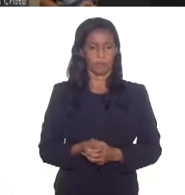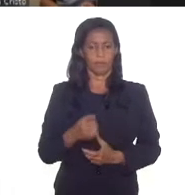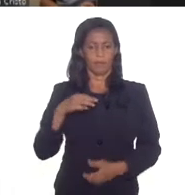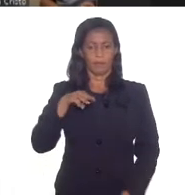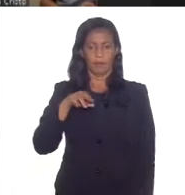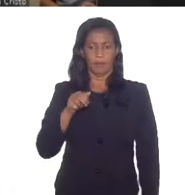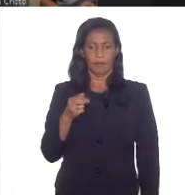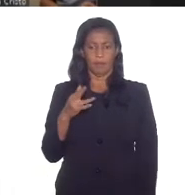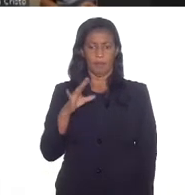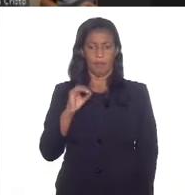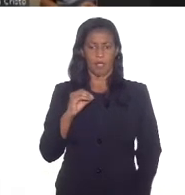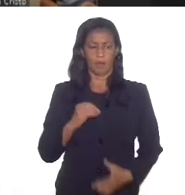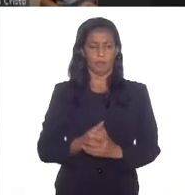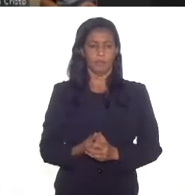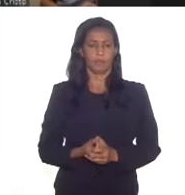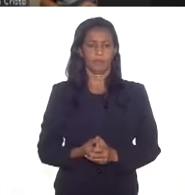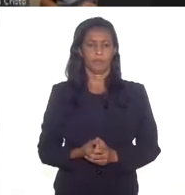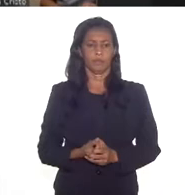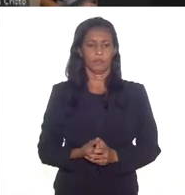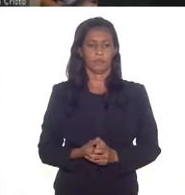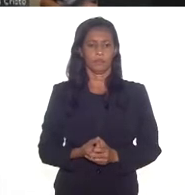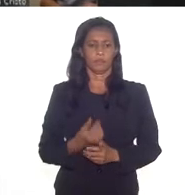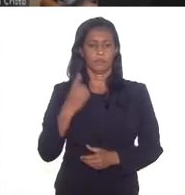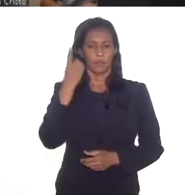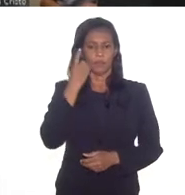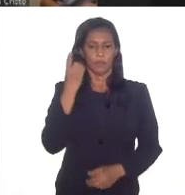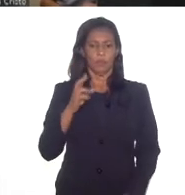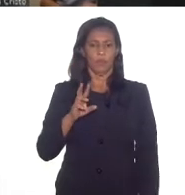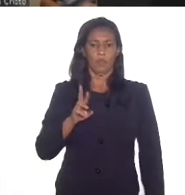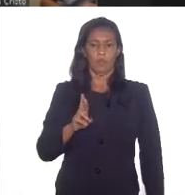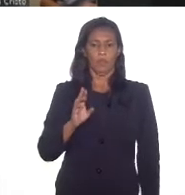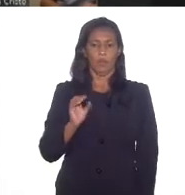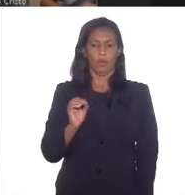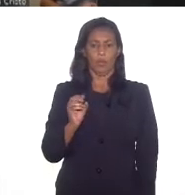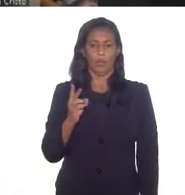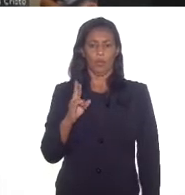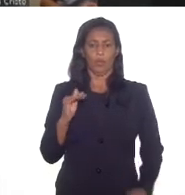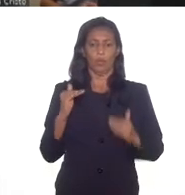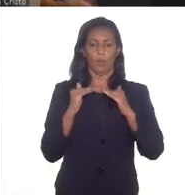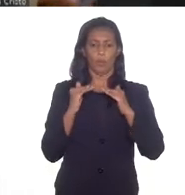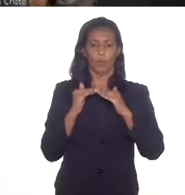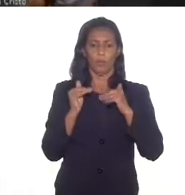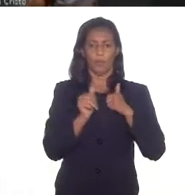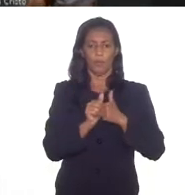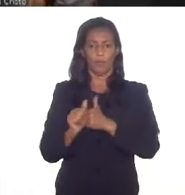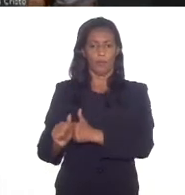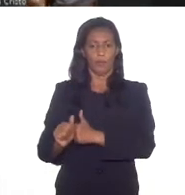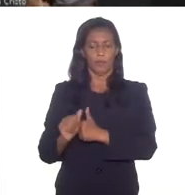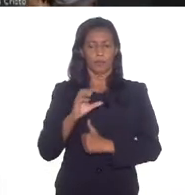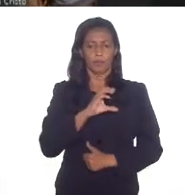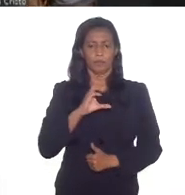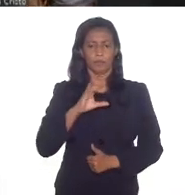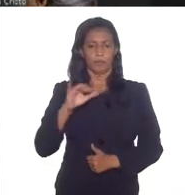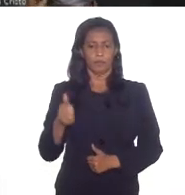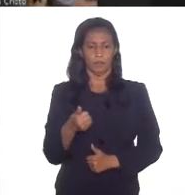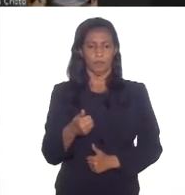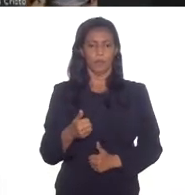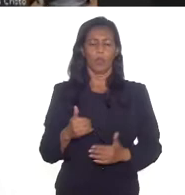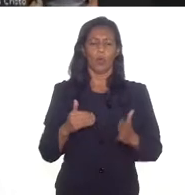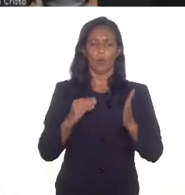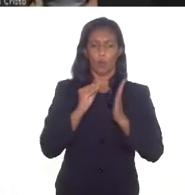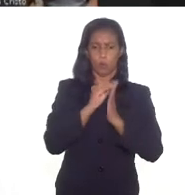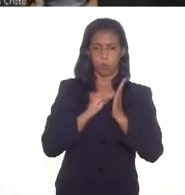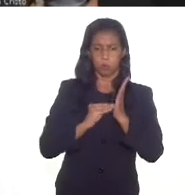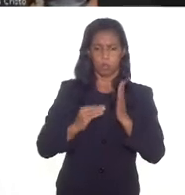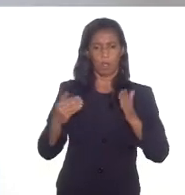Deputado Márcio Canella. Deputado Rodrigo Bacelar. Acompanho o parecer do CCJ, senhor presidente. Os pareceres emitidos